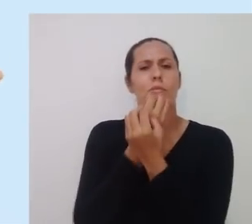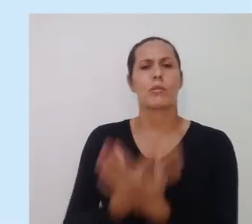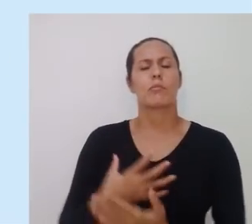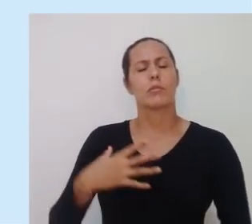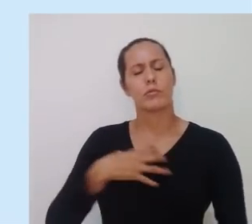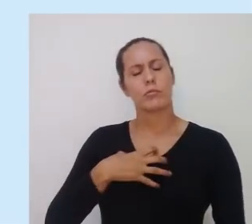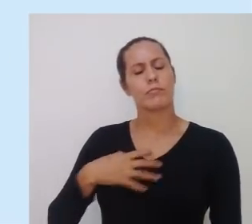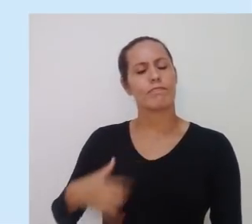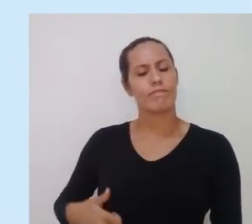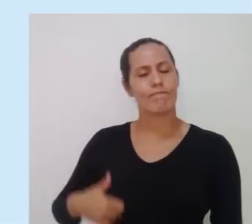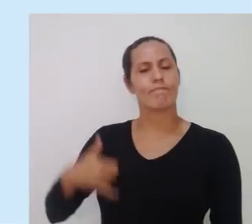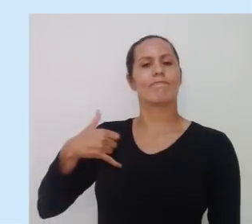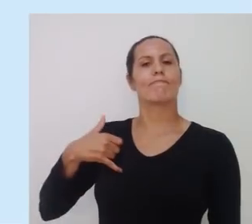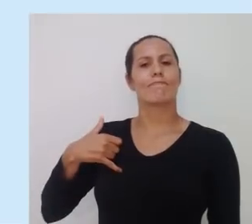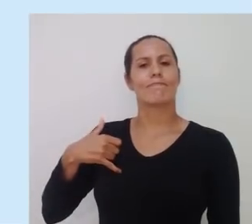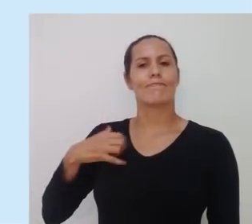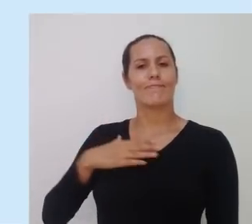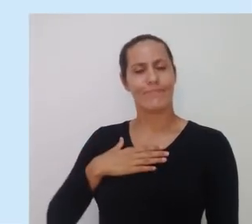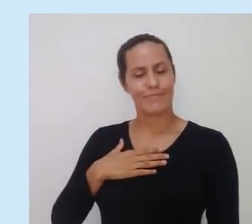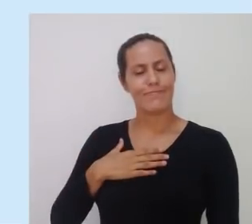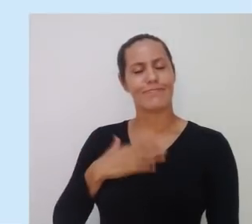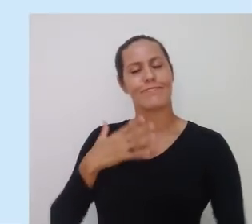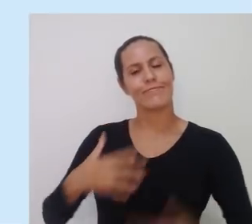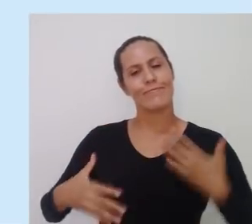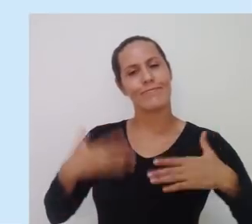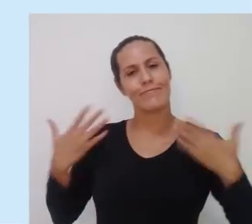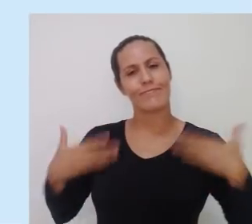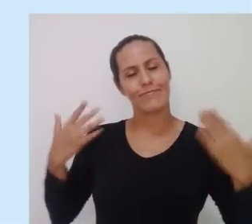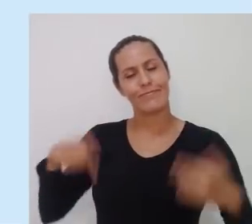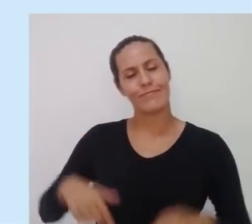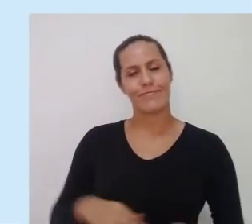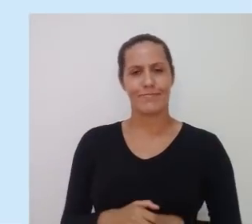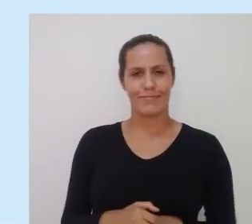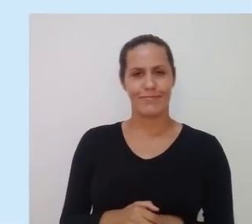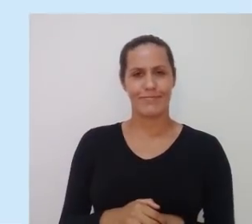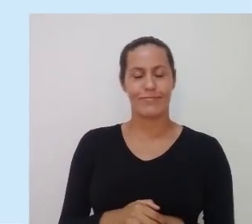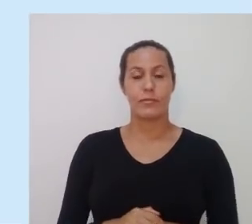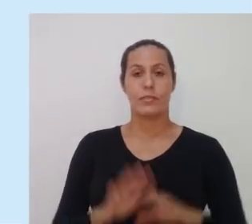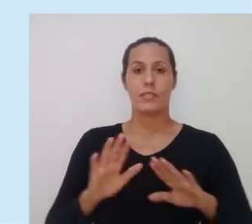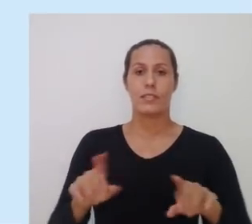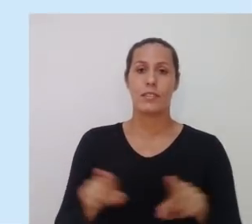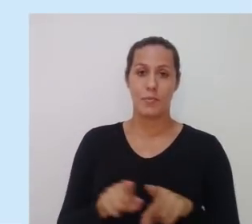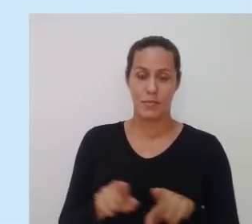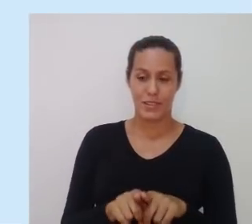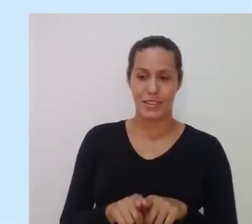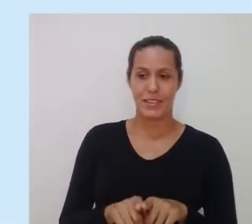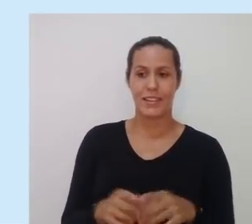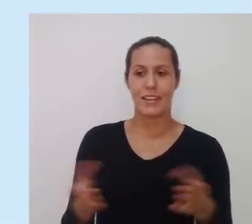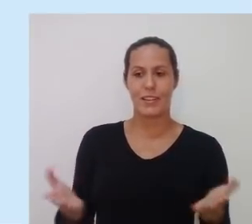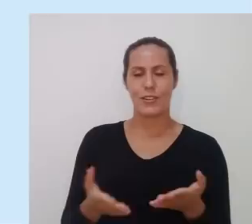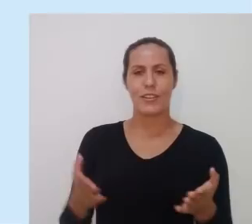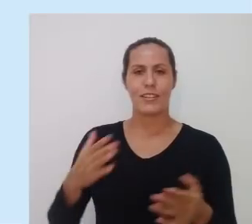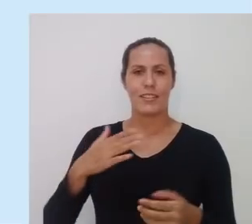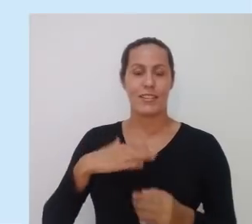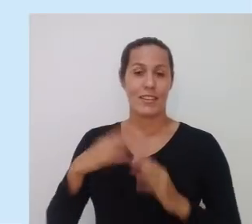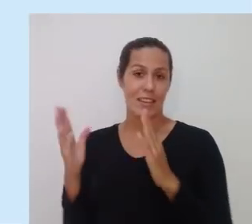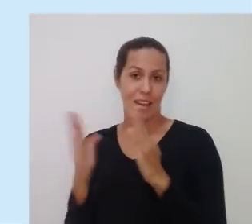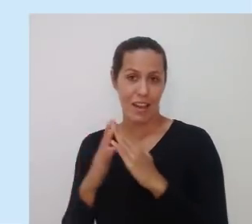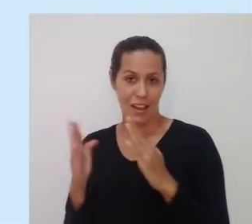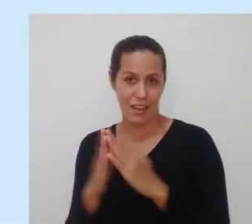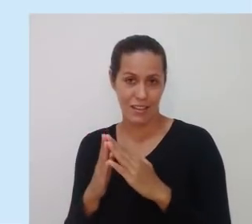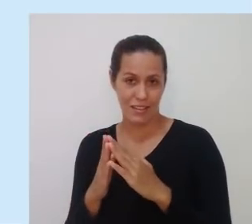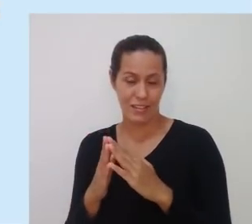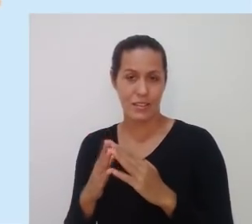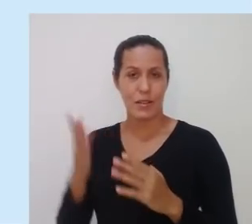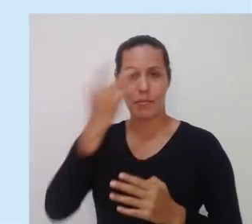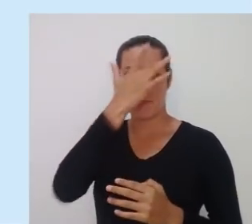Isso é muito bom. Nós nos sentimos bastante orgulhosos com isso. Um orgulho agora pessoal, está em casa